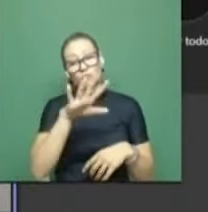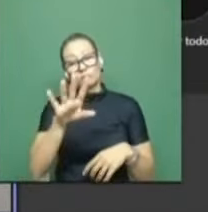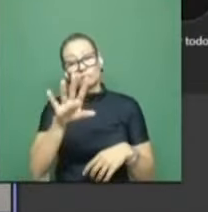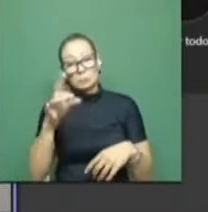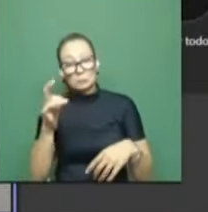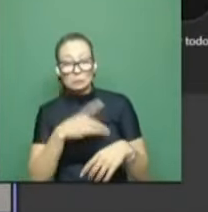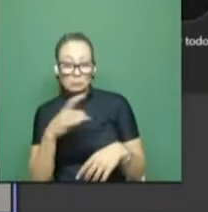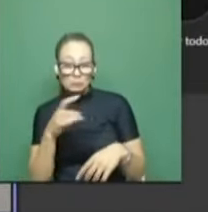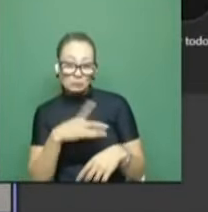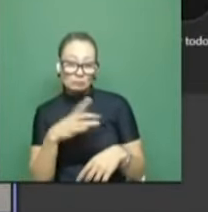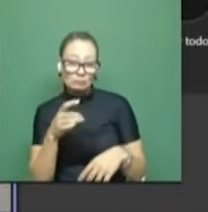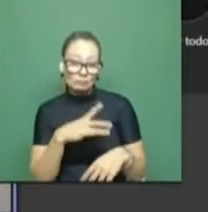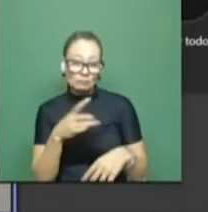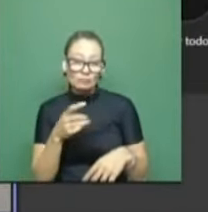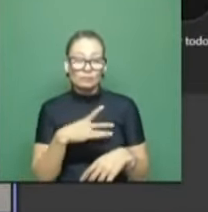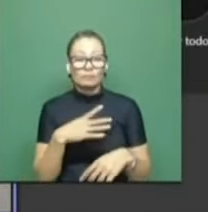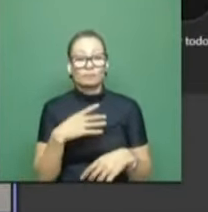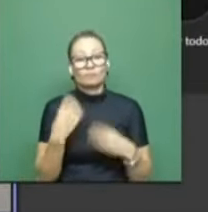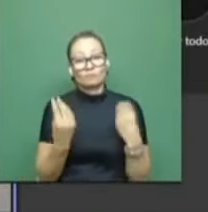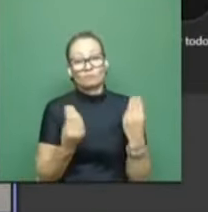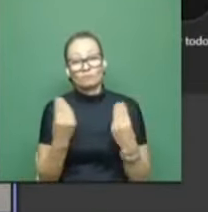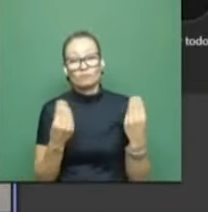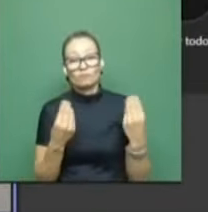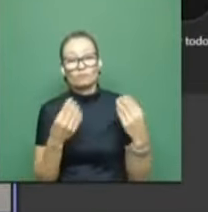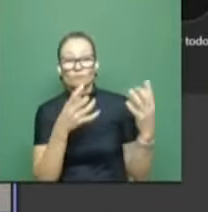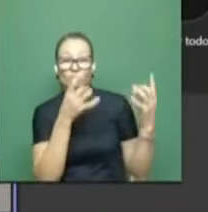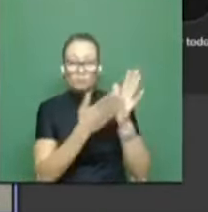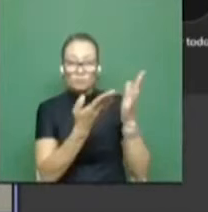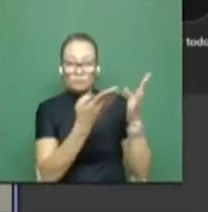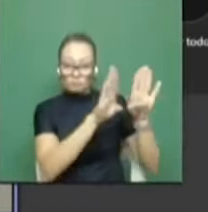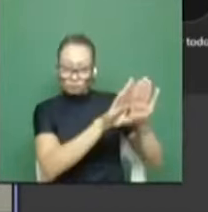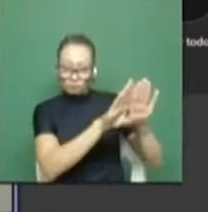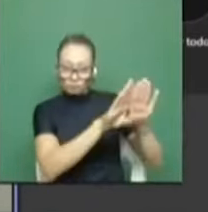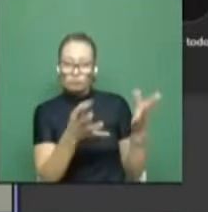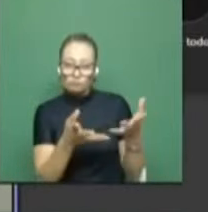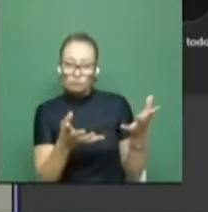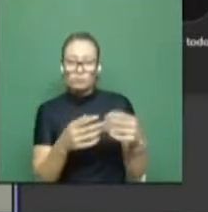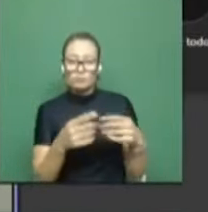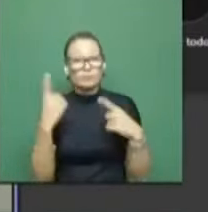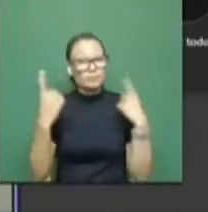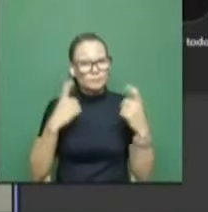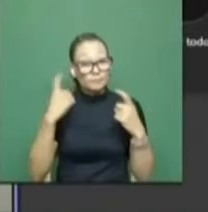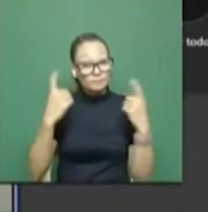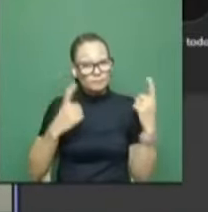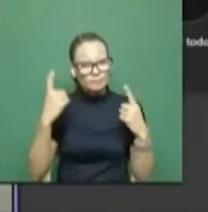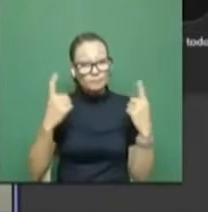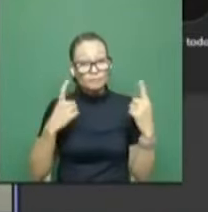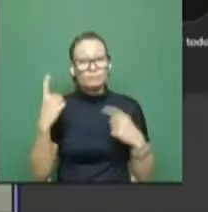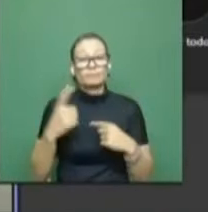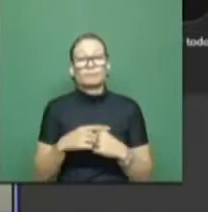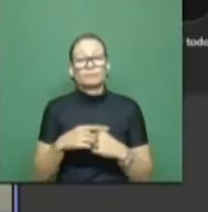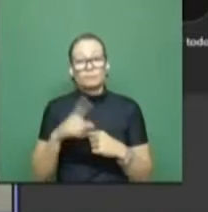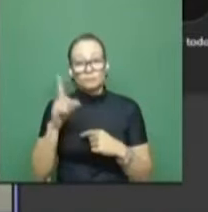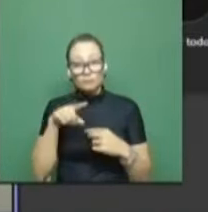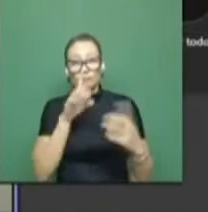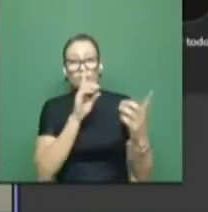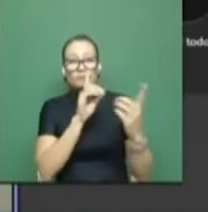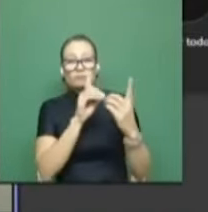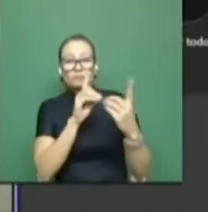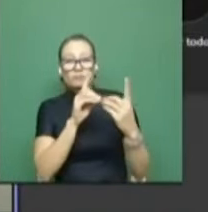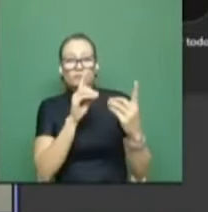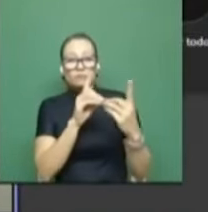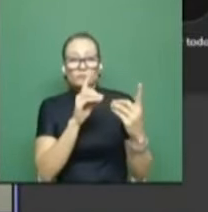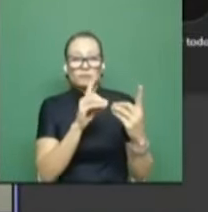crie zonas de exclusão e coisas nesse sentido. A preocupação é exatamente o atendimento,